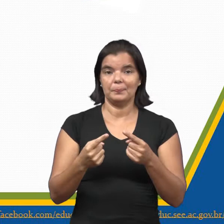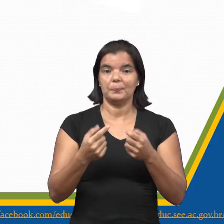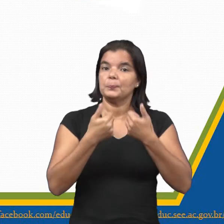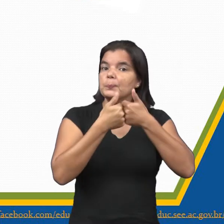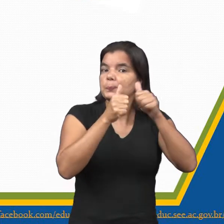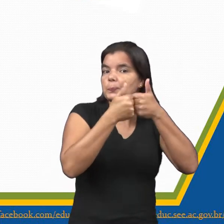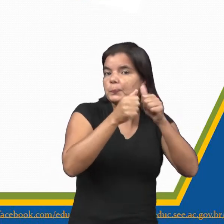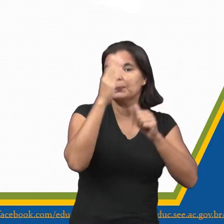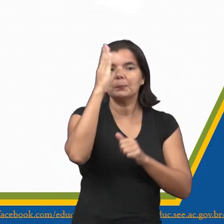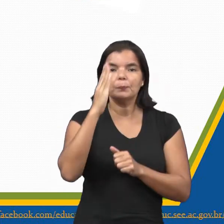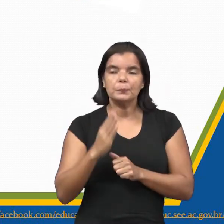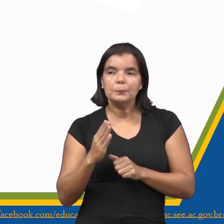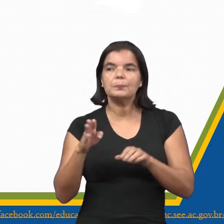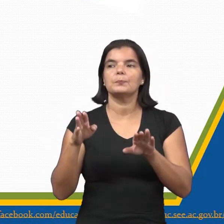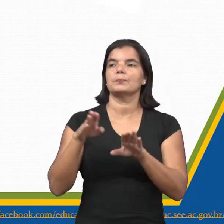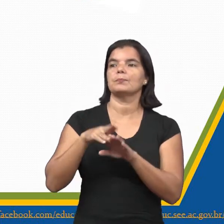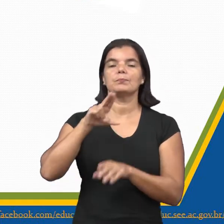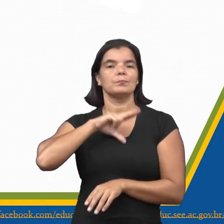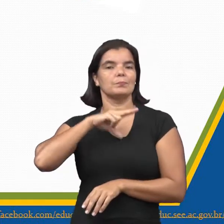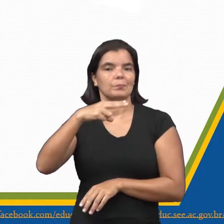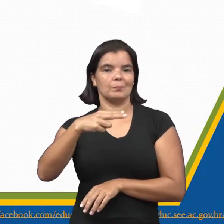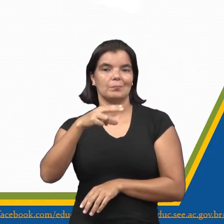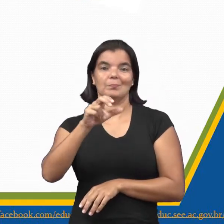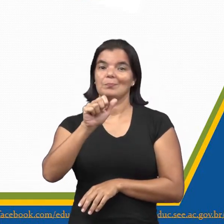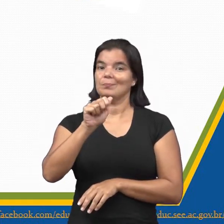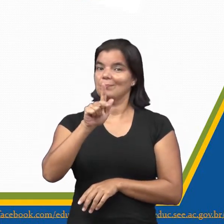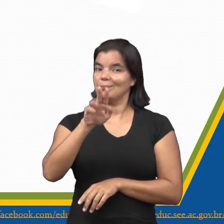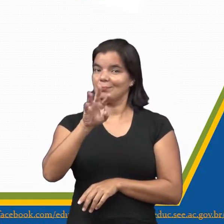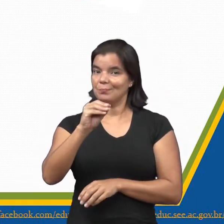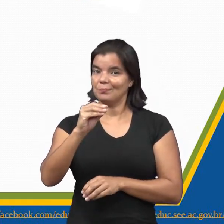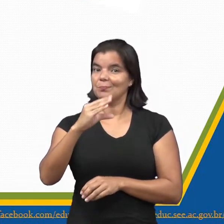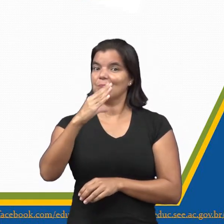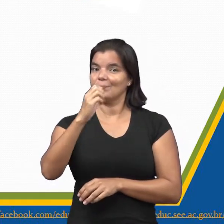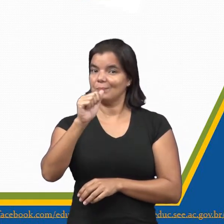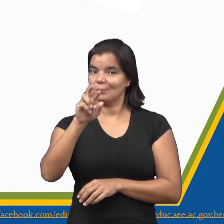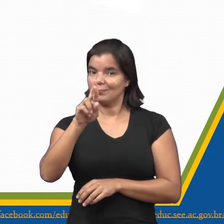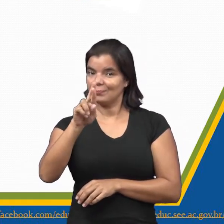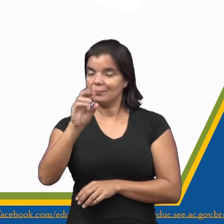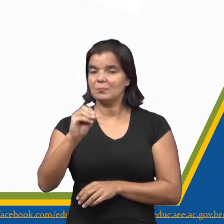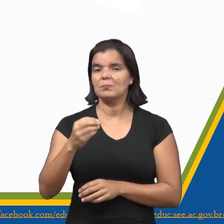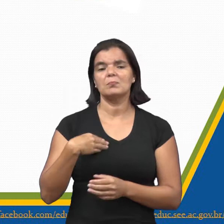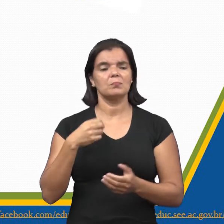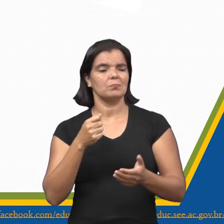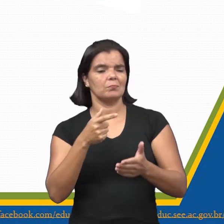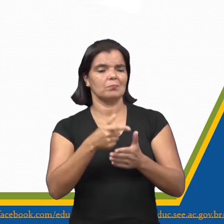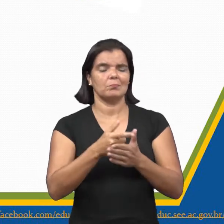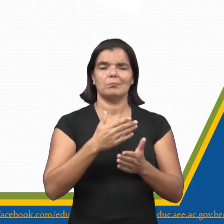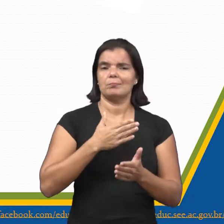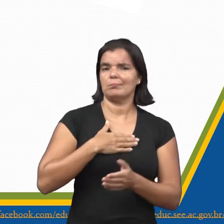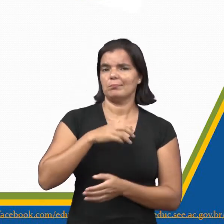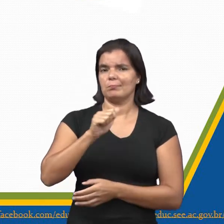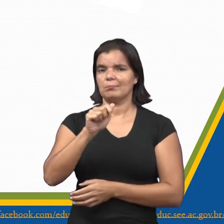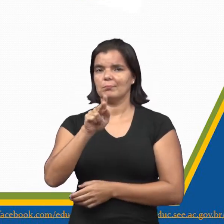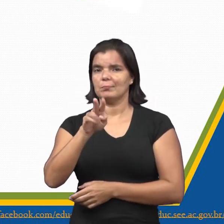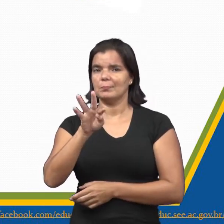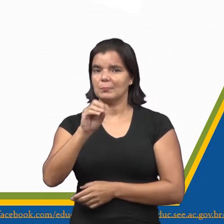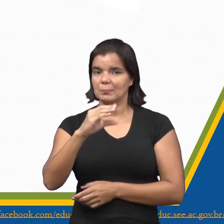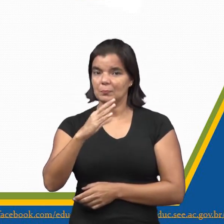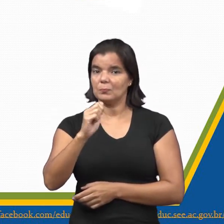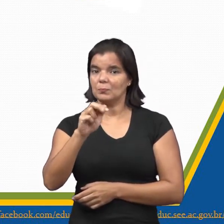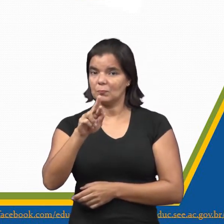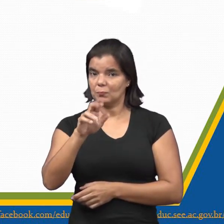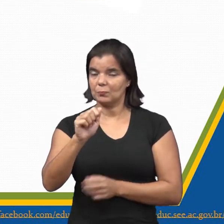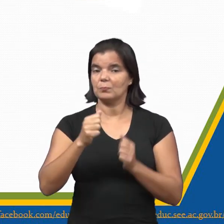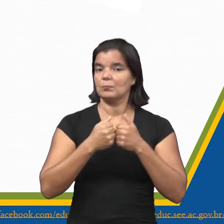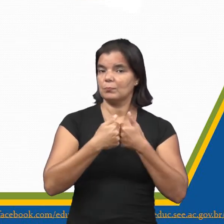ônibus no Brasil e em Portugal é autocarro. Ah, hoje eu vou comprar meu autocarro. Para eles é autocarro, para nós